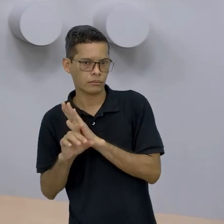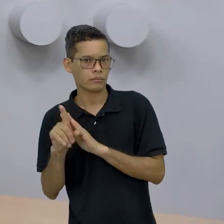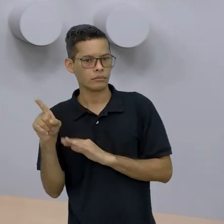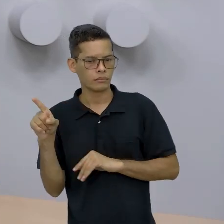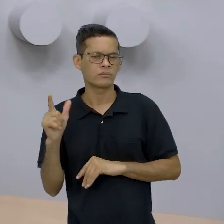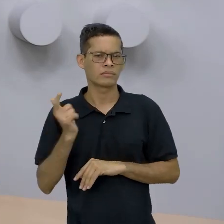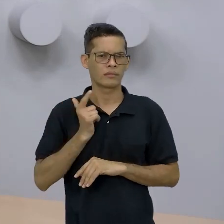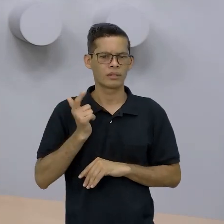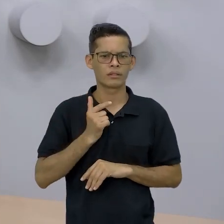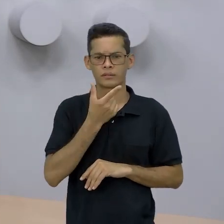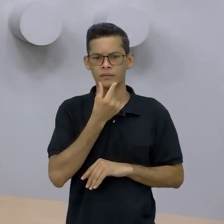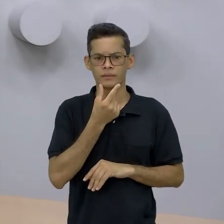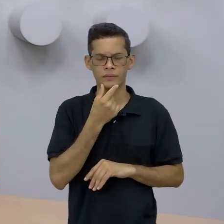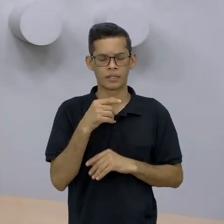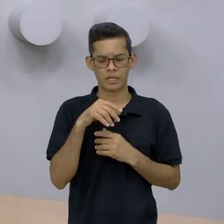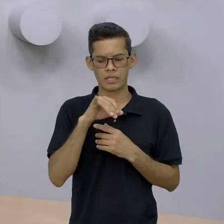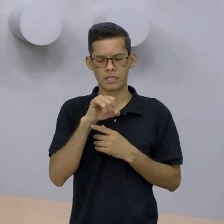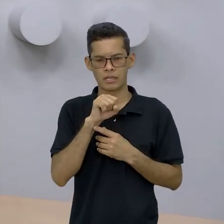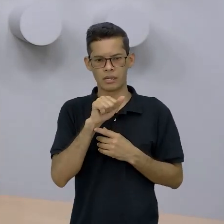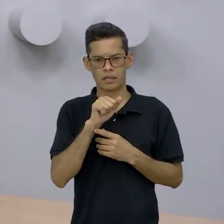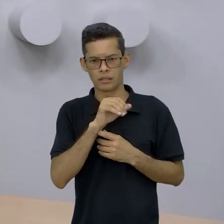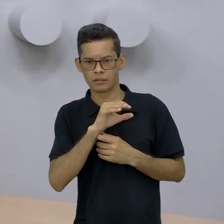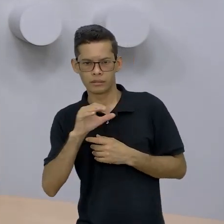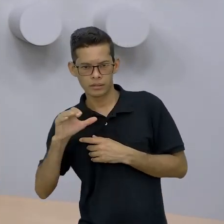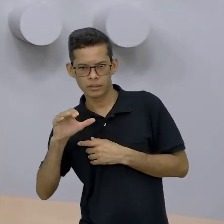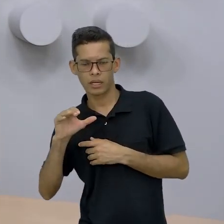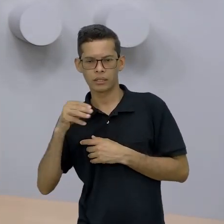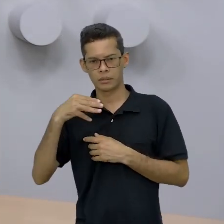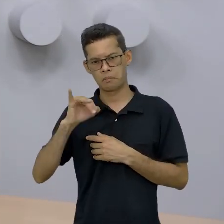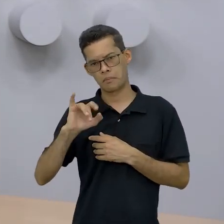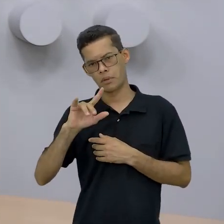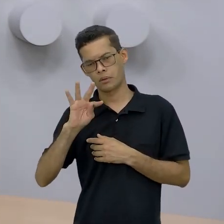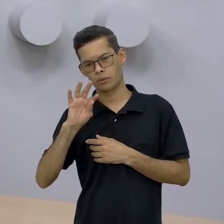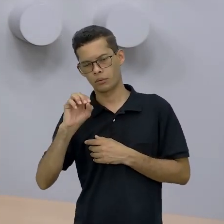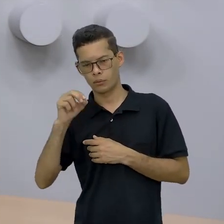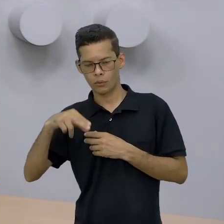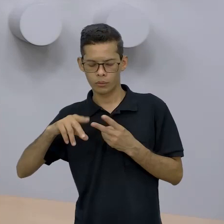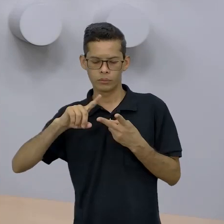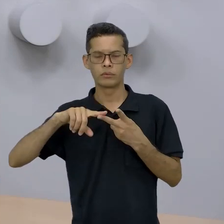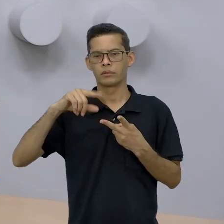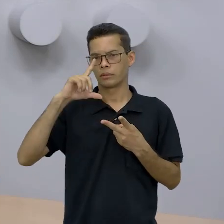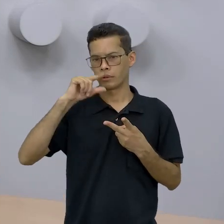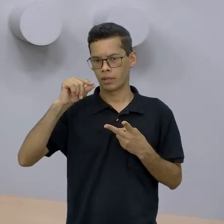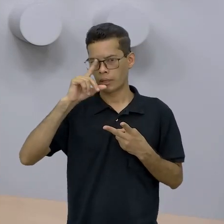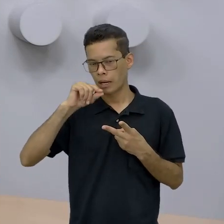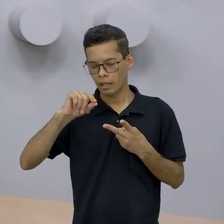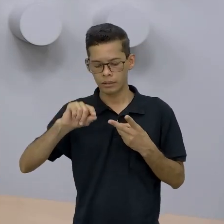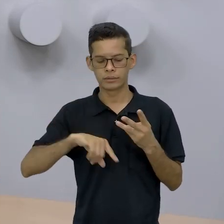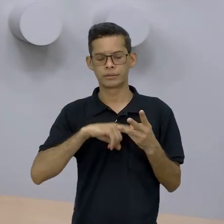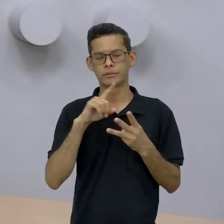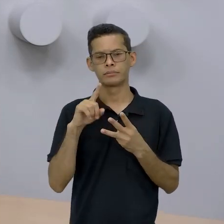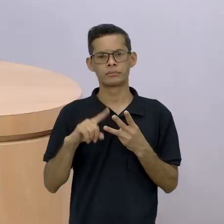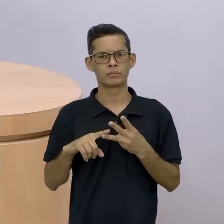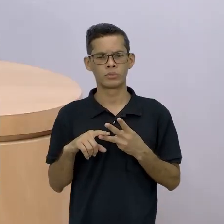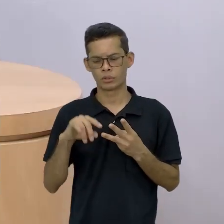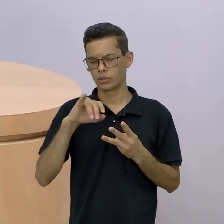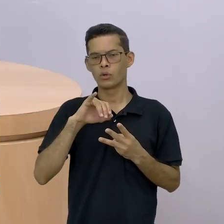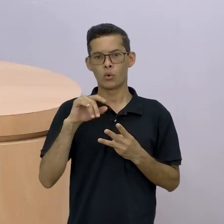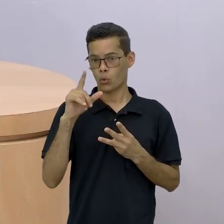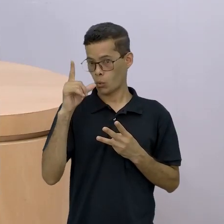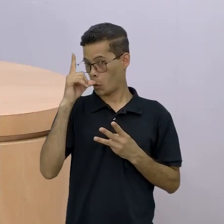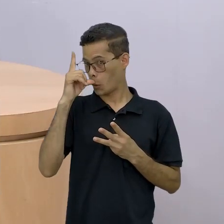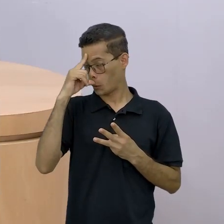sujeito chamado Isaac Newton, além do Descartes que eu já falei, né? Nós temos também o John